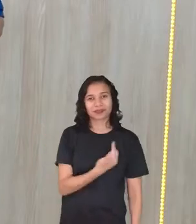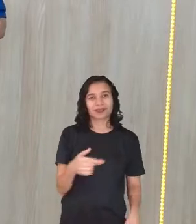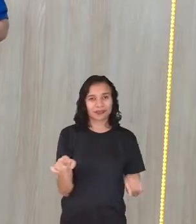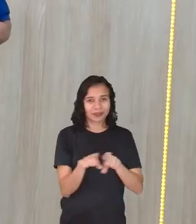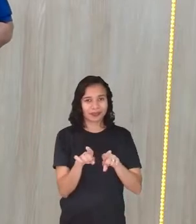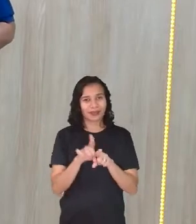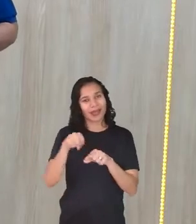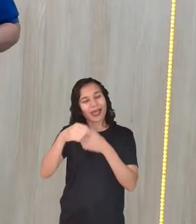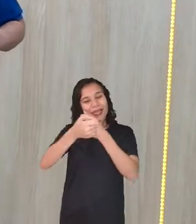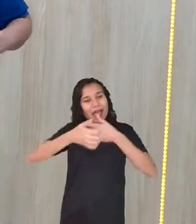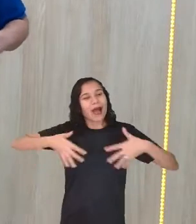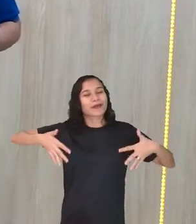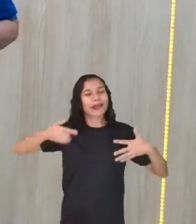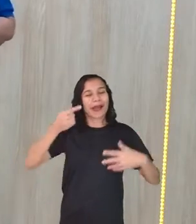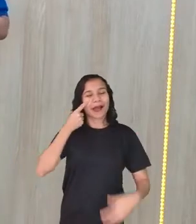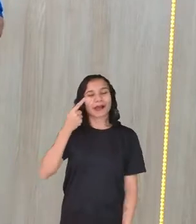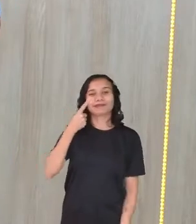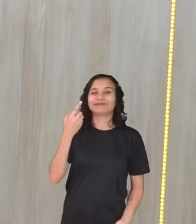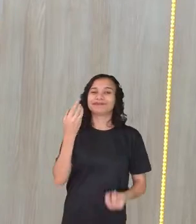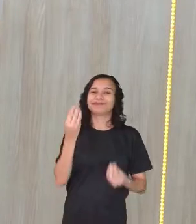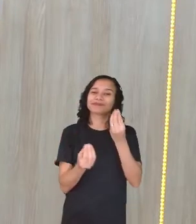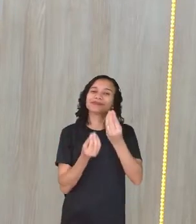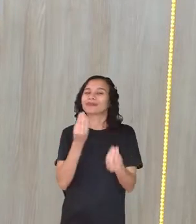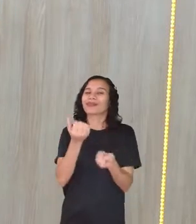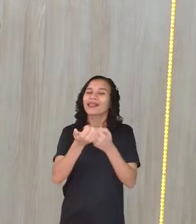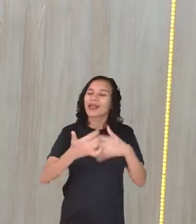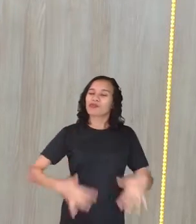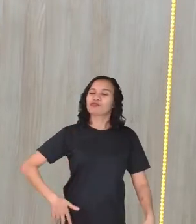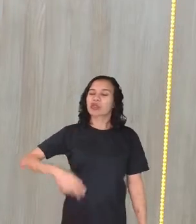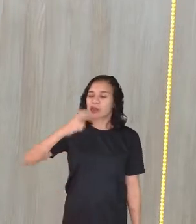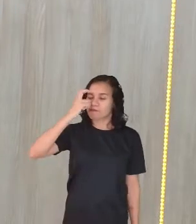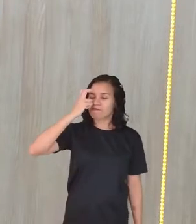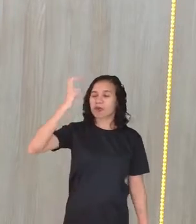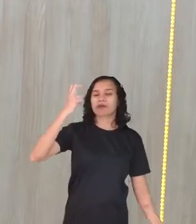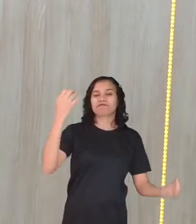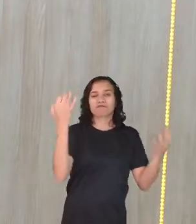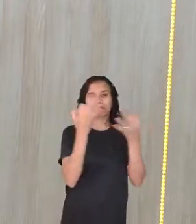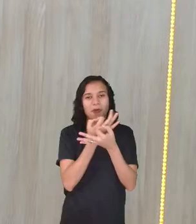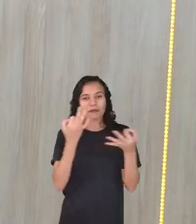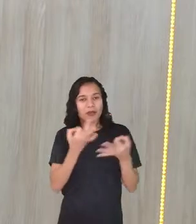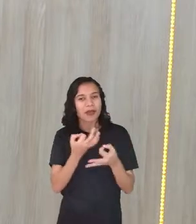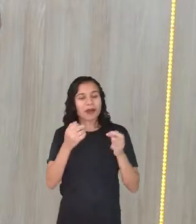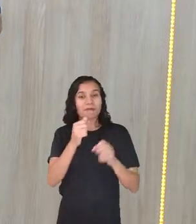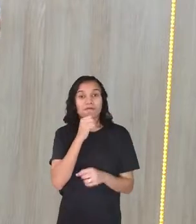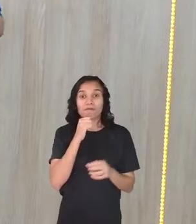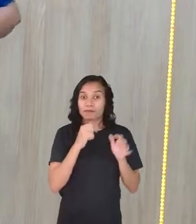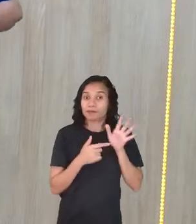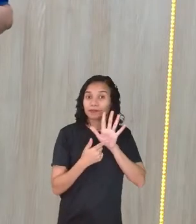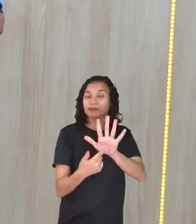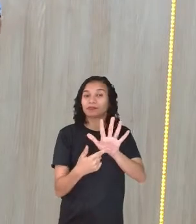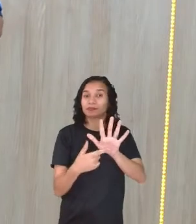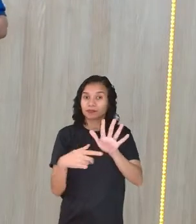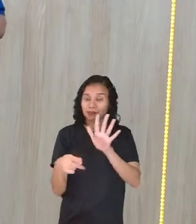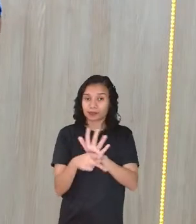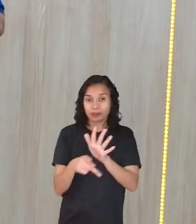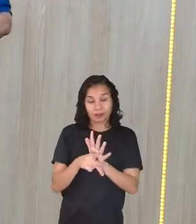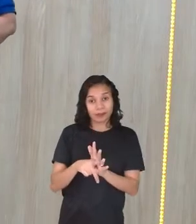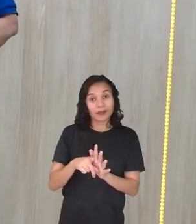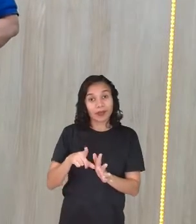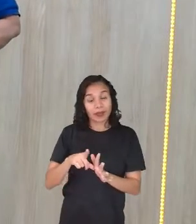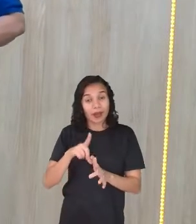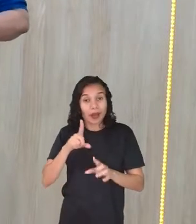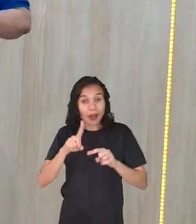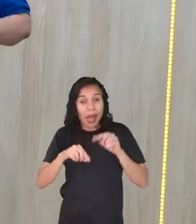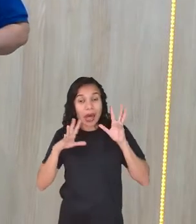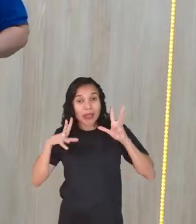arado natural. Então, vejam como a natureza é sábia, como ela é perfeita, porque ainda apresenta seres que têm esse